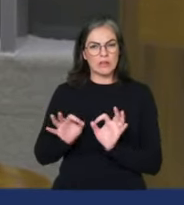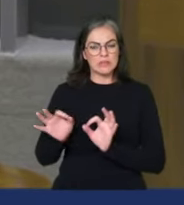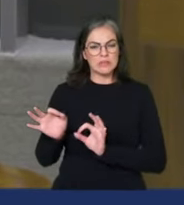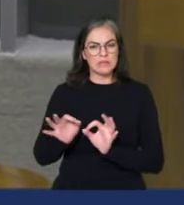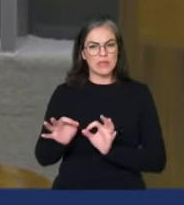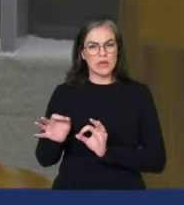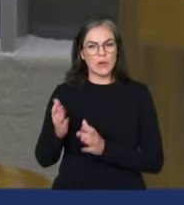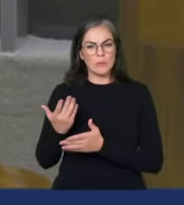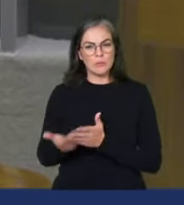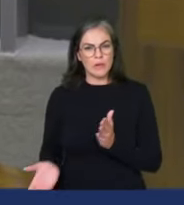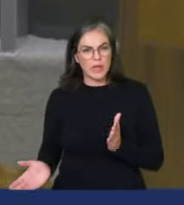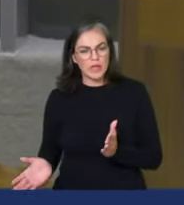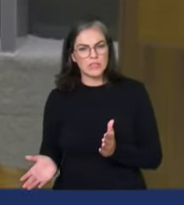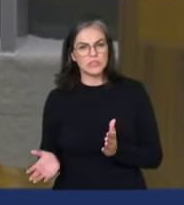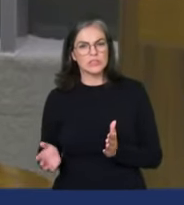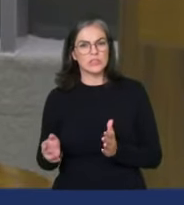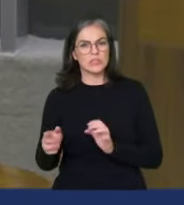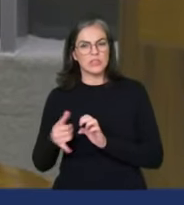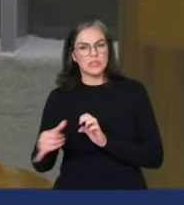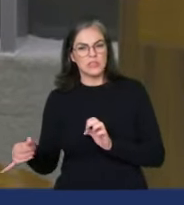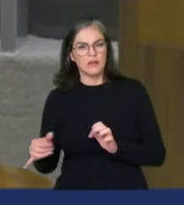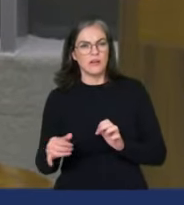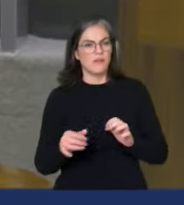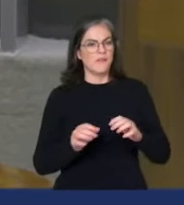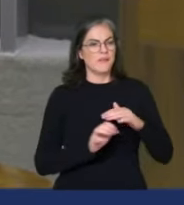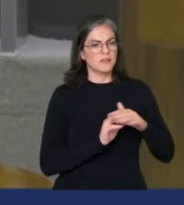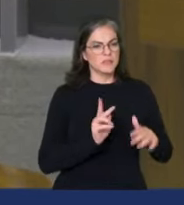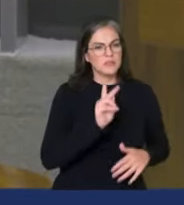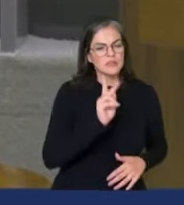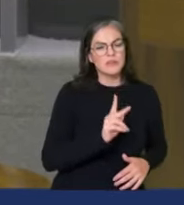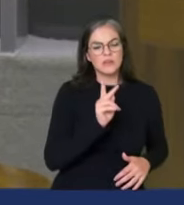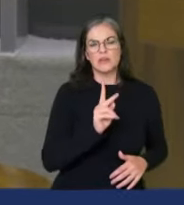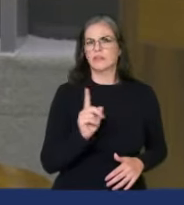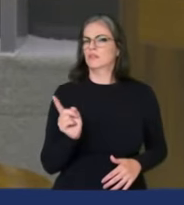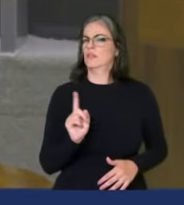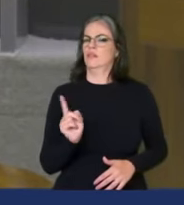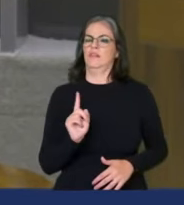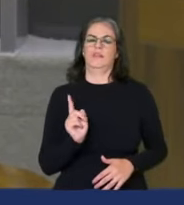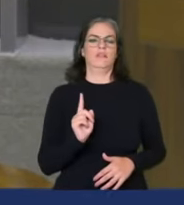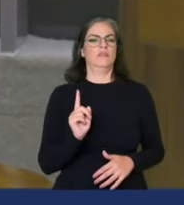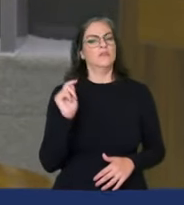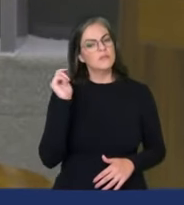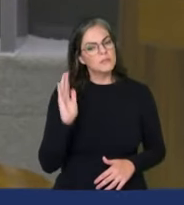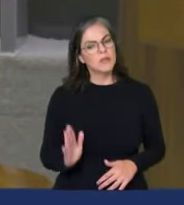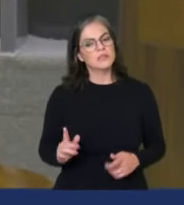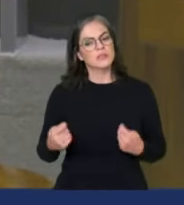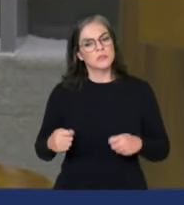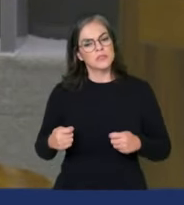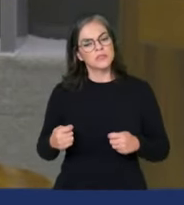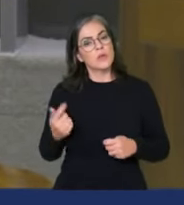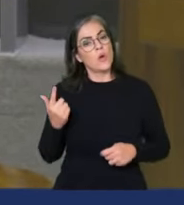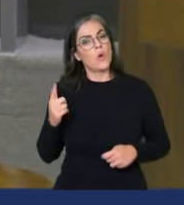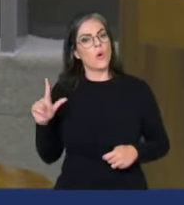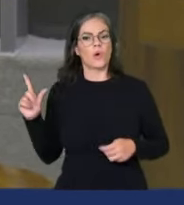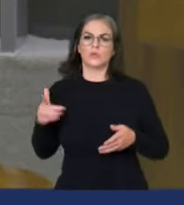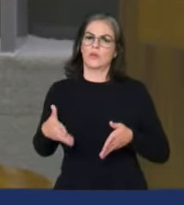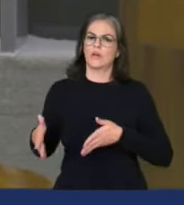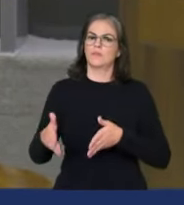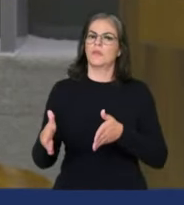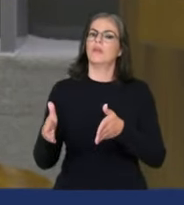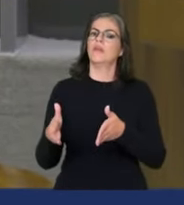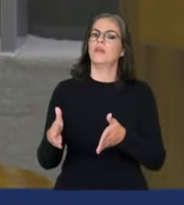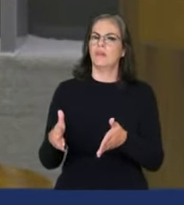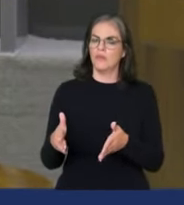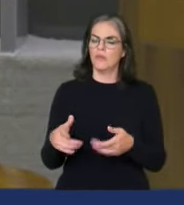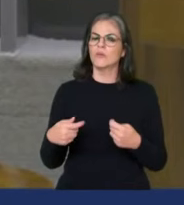da Petrobras que nós vamos corrigir? Não. O Brasil precisa sim entrar numa outra agenda, na agenda